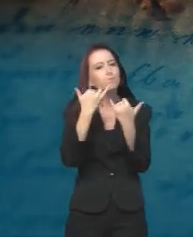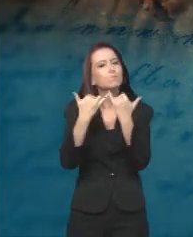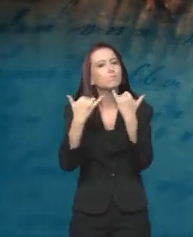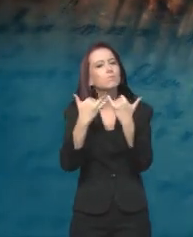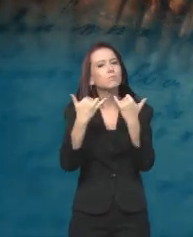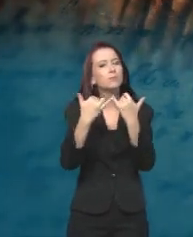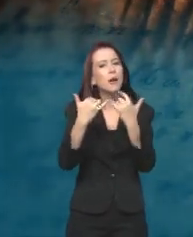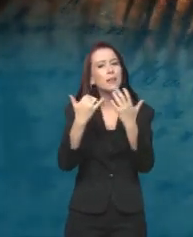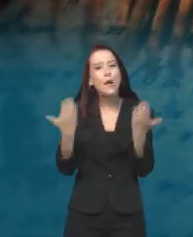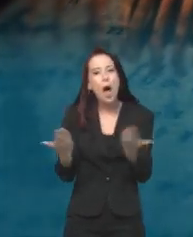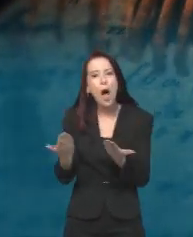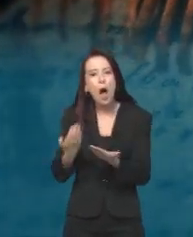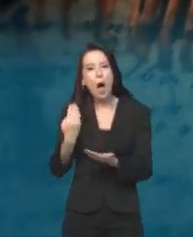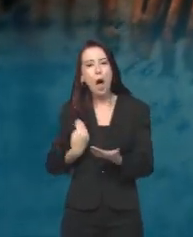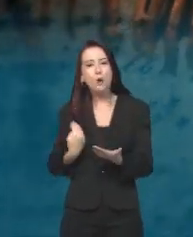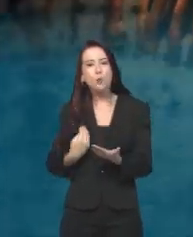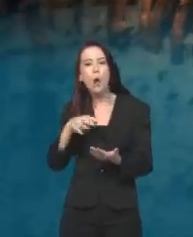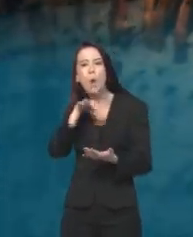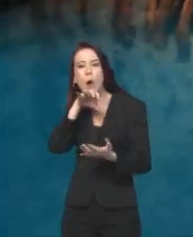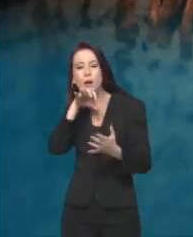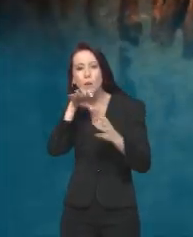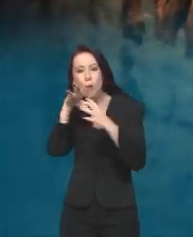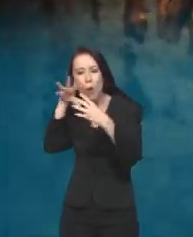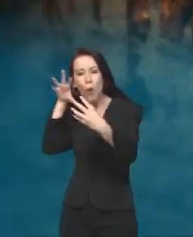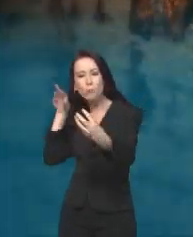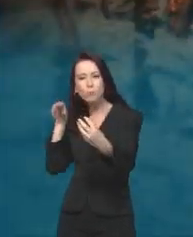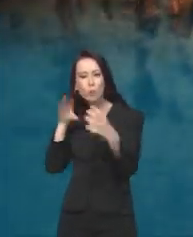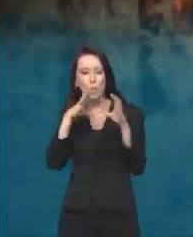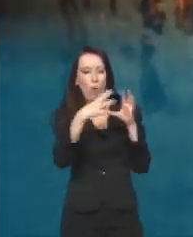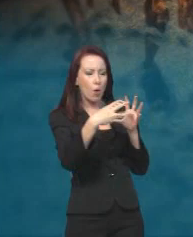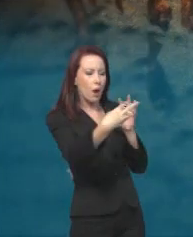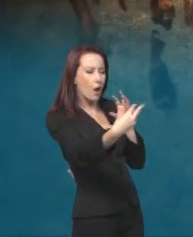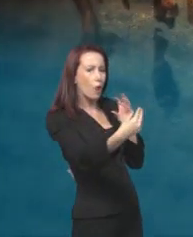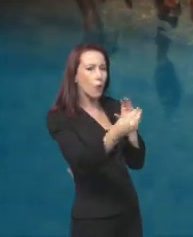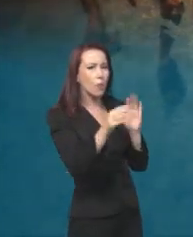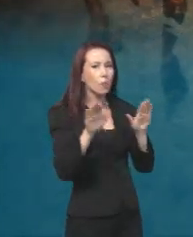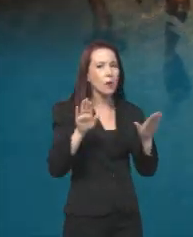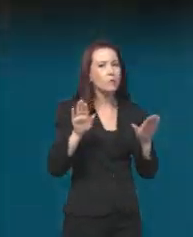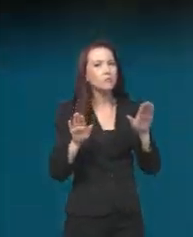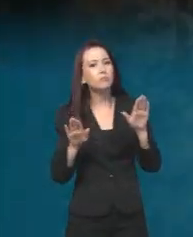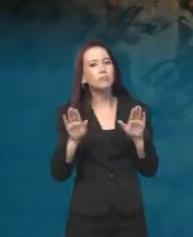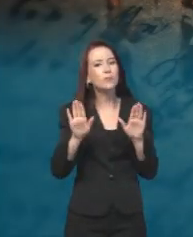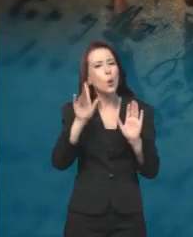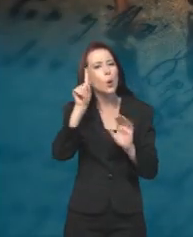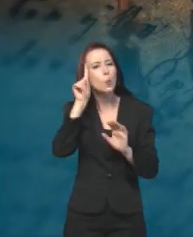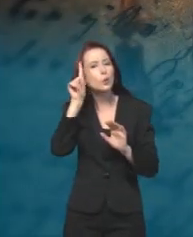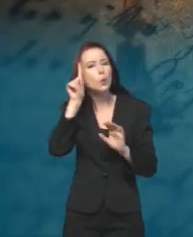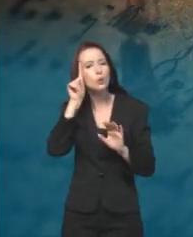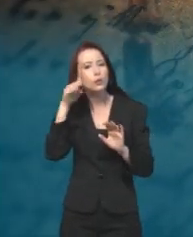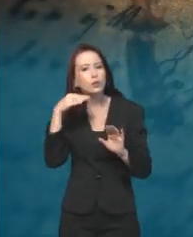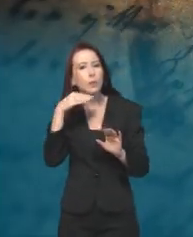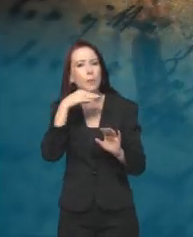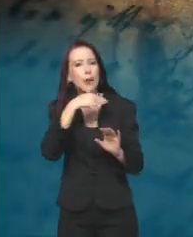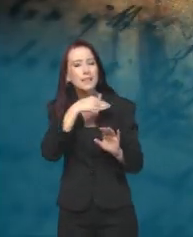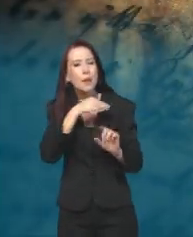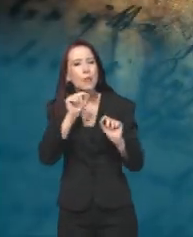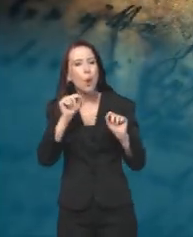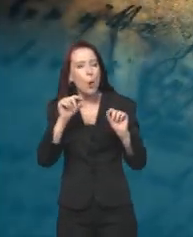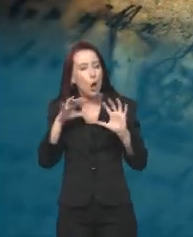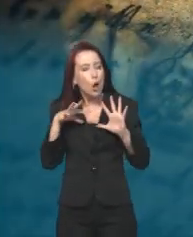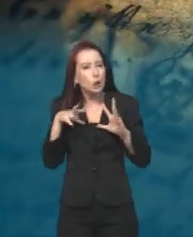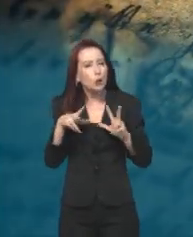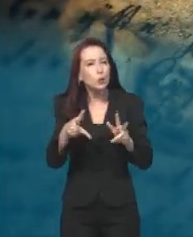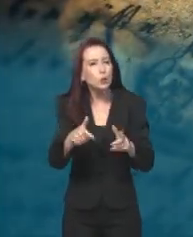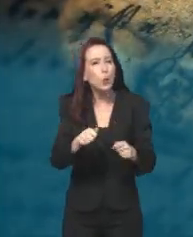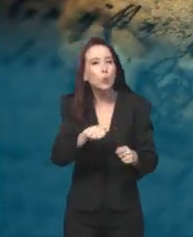concordância mais ou menos notável com as formas atuais, de modo que aumenta a cada dia em probabilidade a ideia